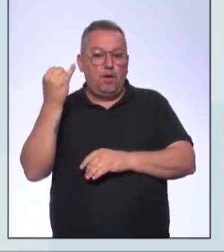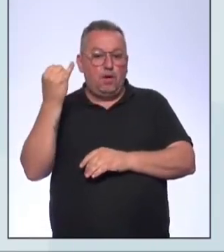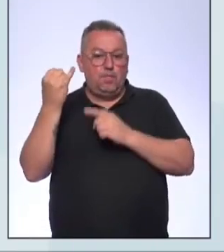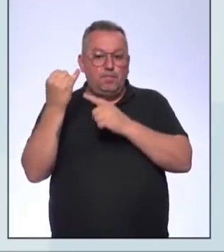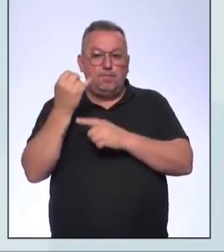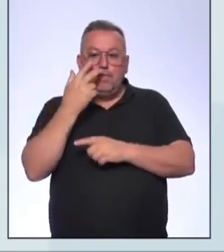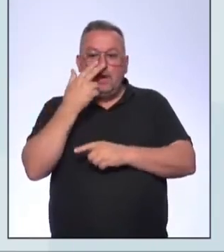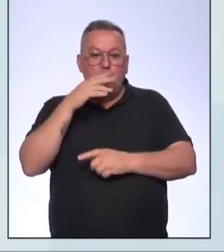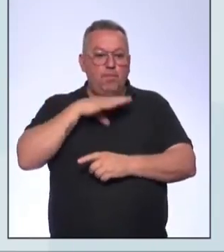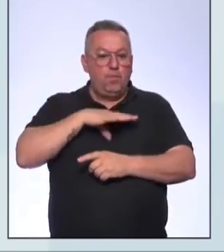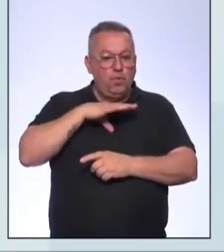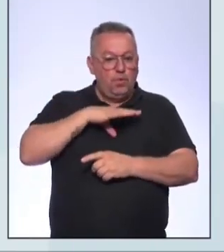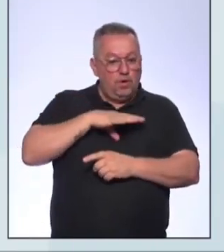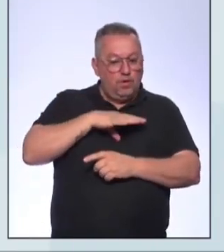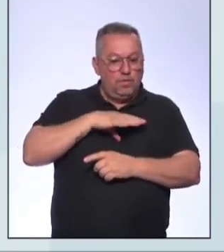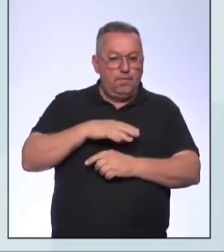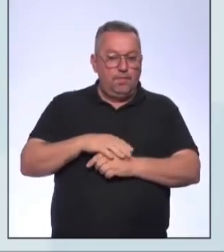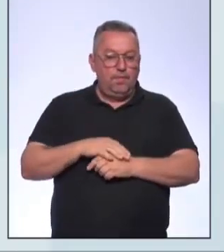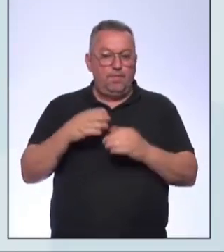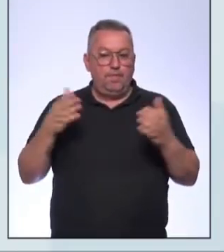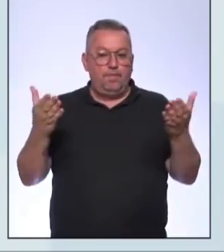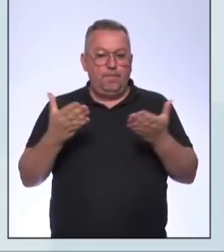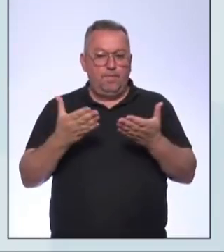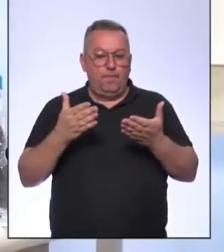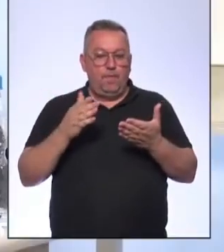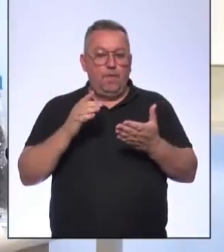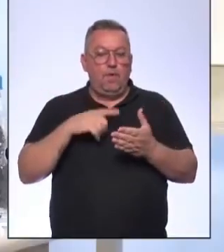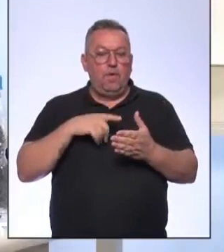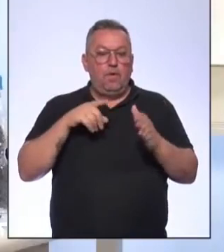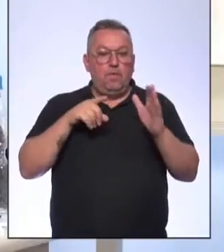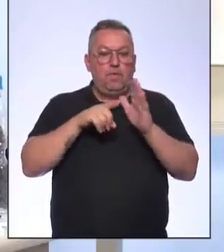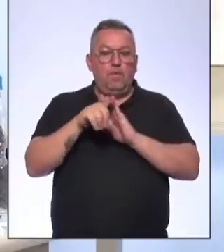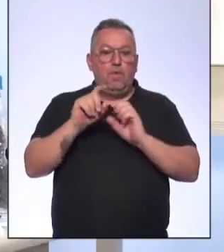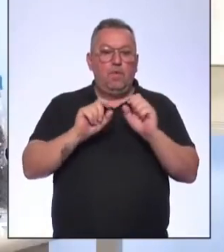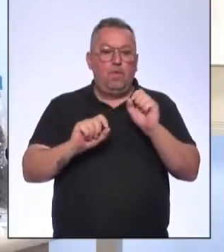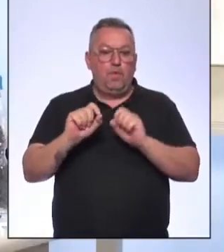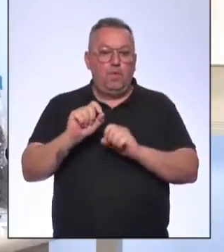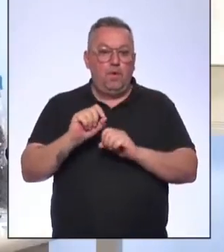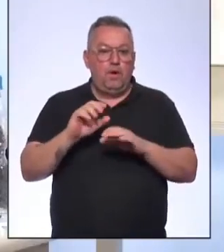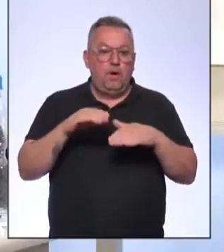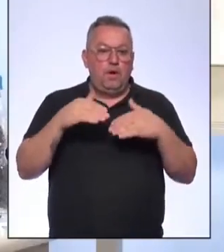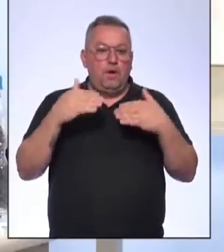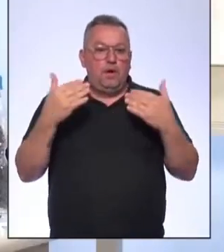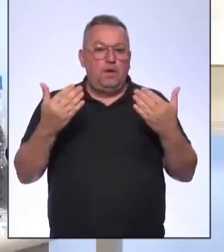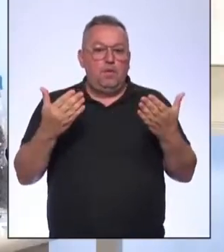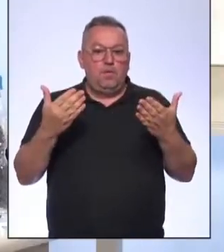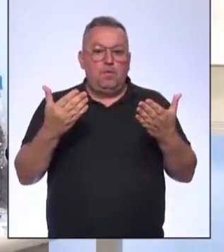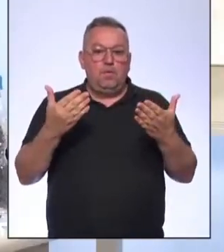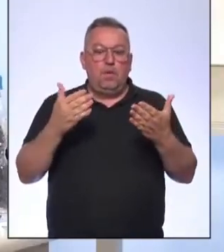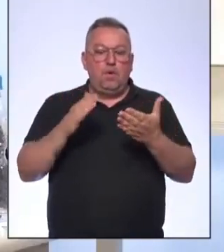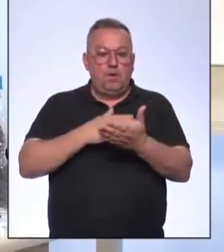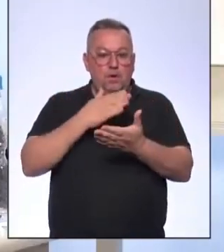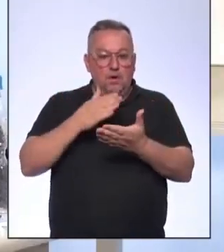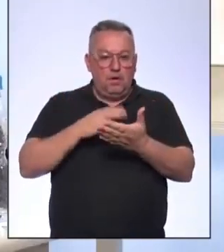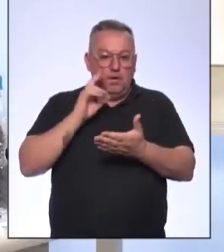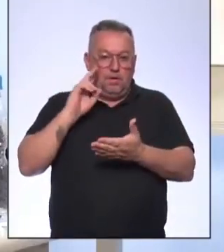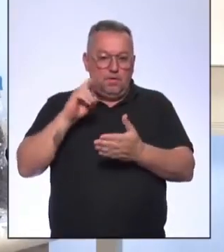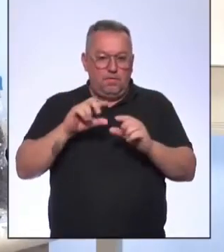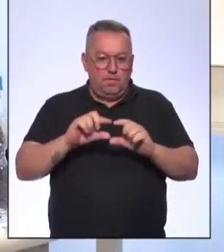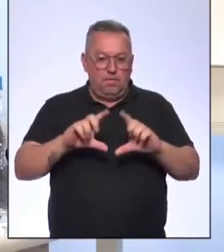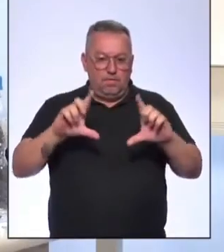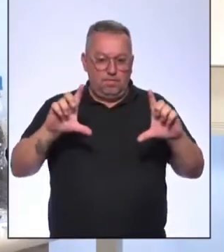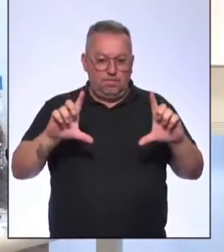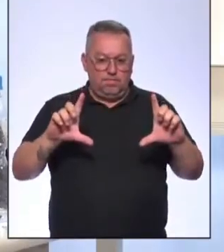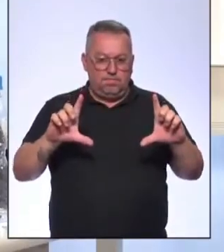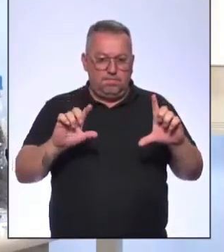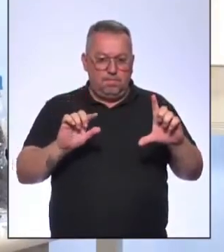esses adjetivos aí. Agora, o pessoal estava perguntando em qual página do caderno do aluno está. Se vocês olharem na tela, eu sei que está